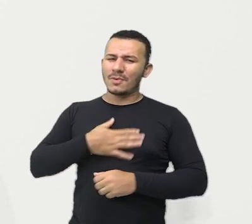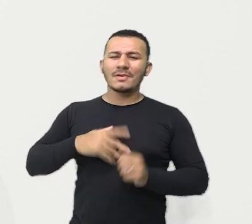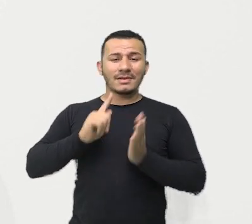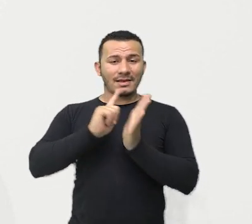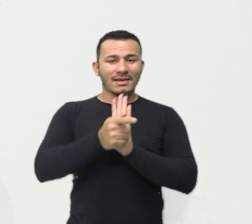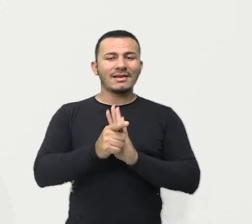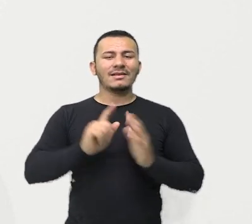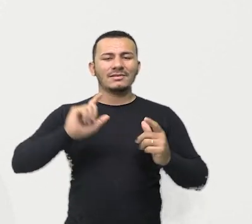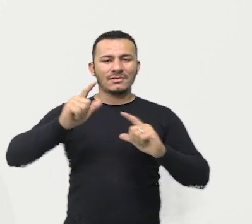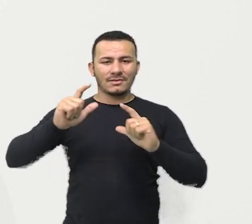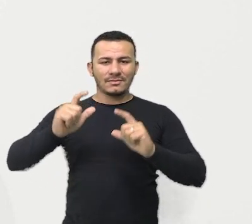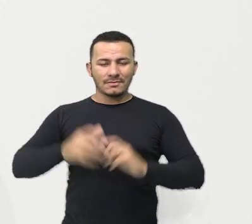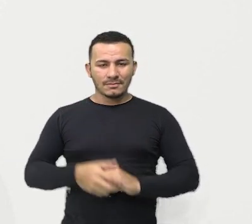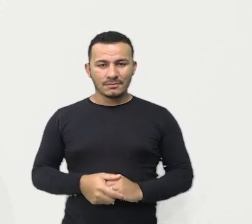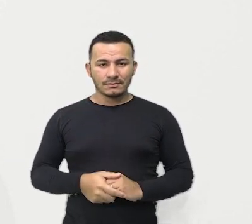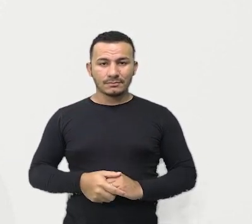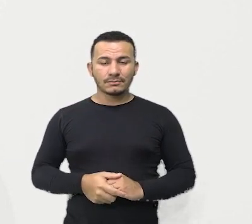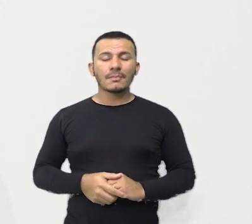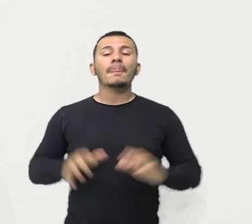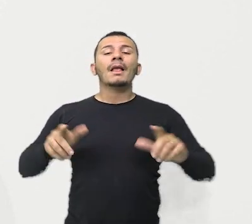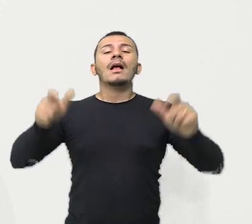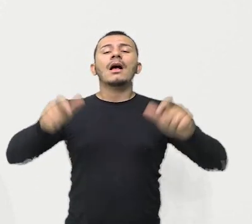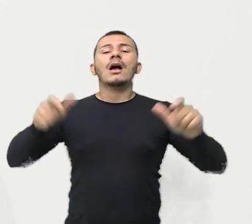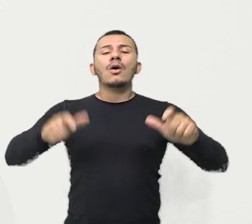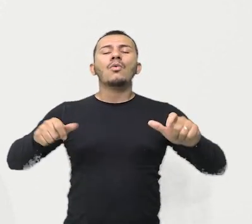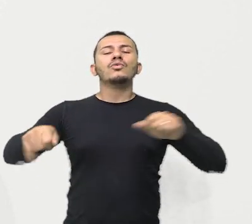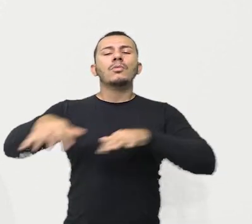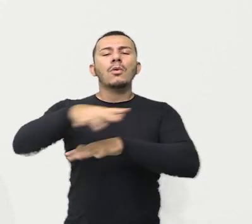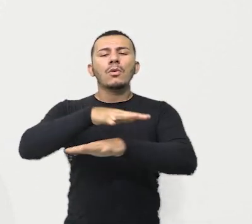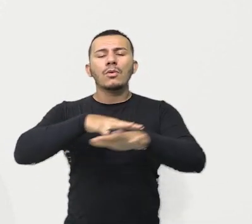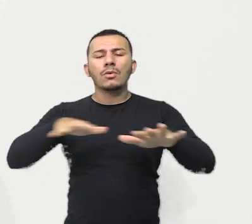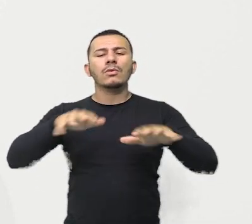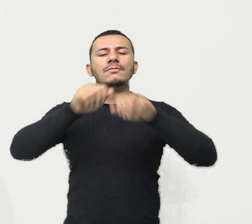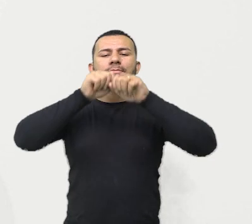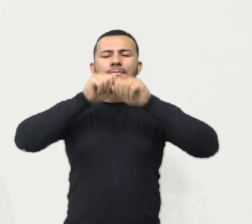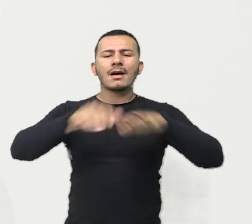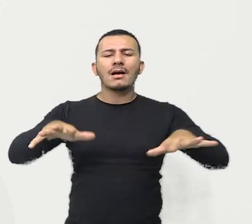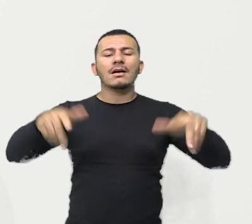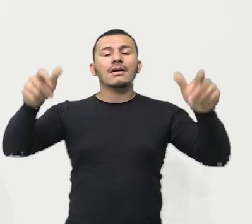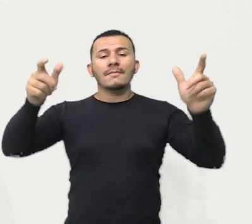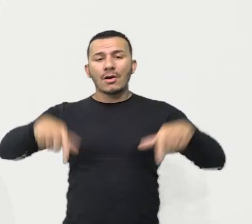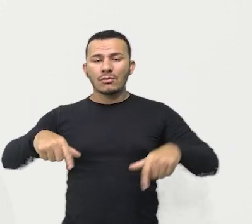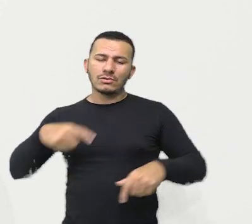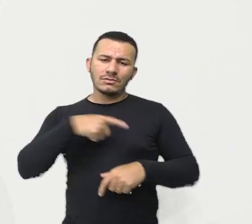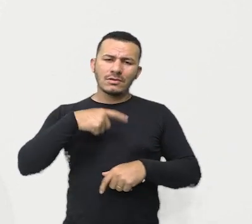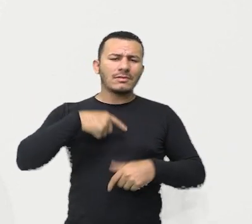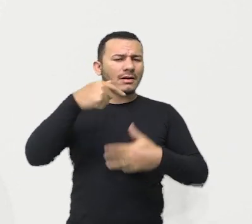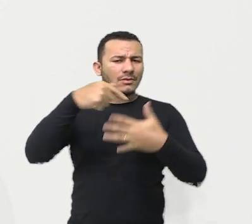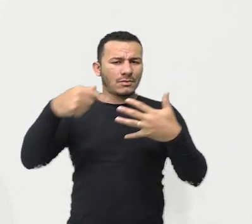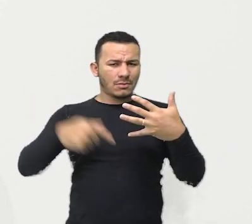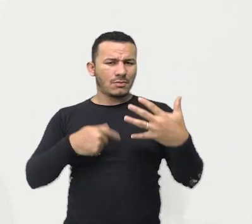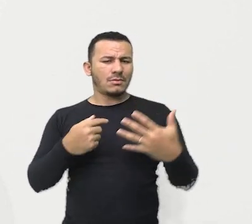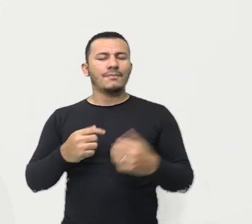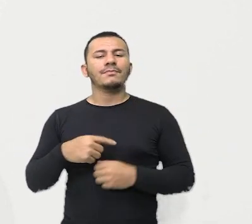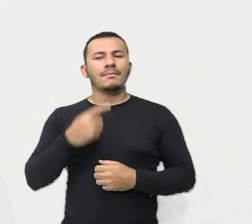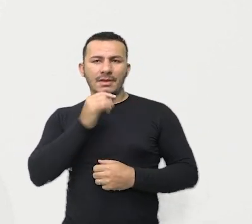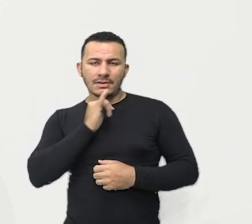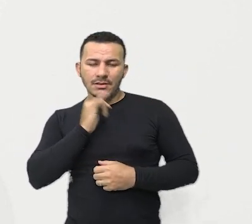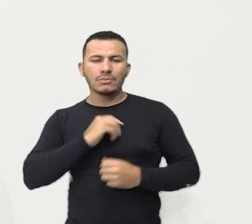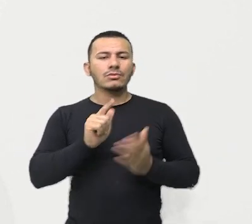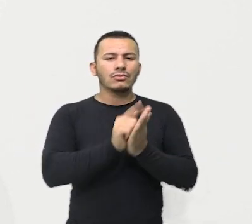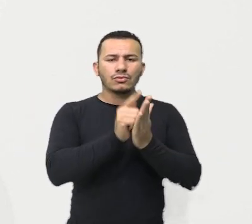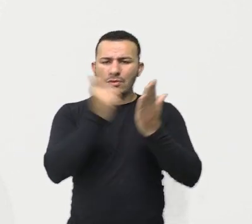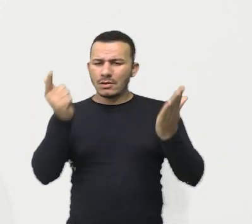tá bom, pessoal? O lugar de circulação das charges, ora, a seção de jornais impressos e de revistas também,